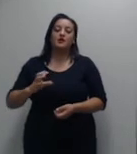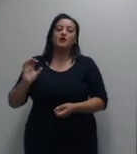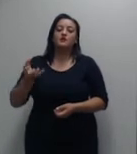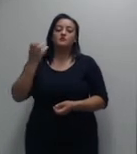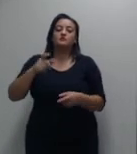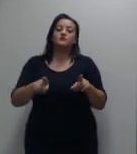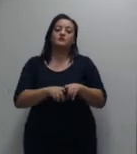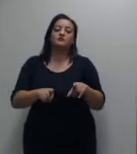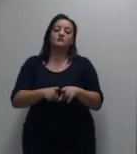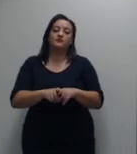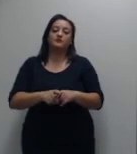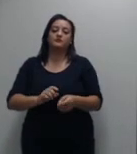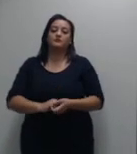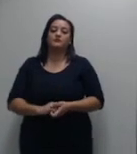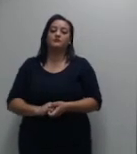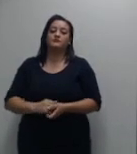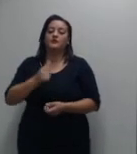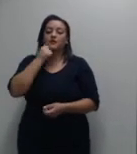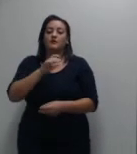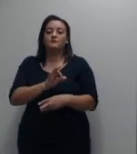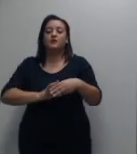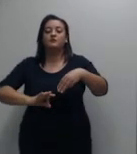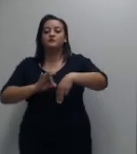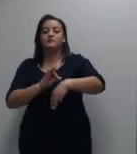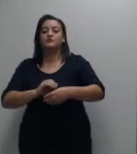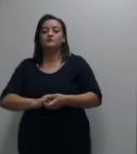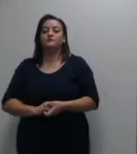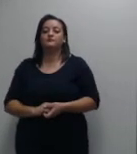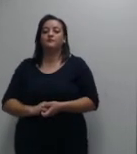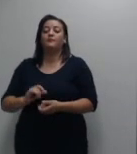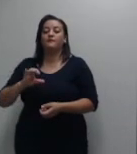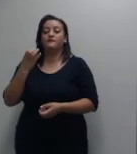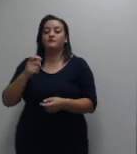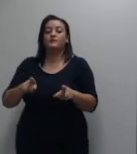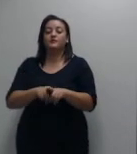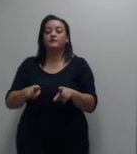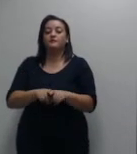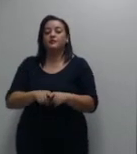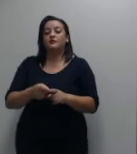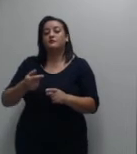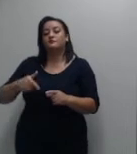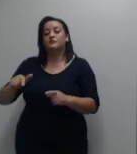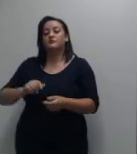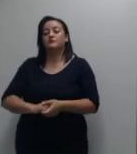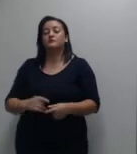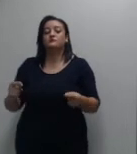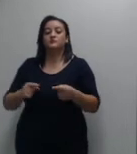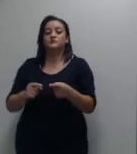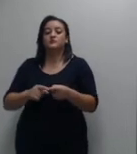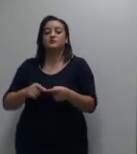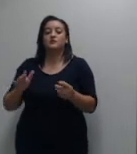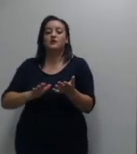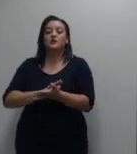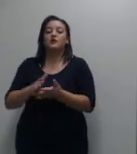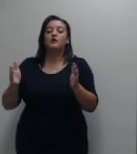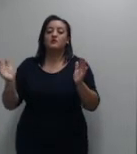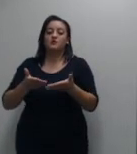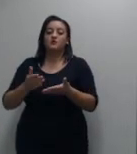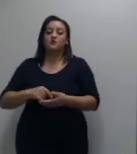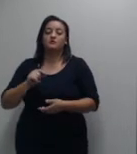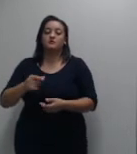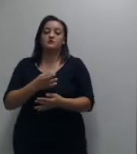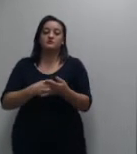é pela ministra decidiu e não está não é objeto agora deixe de se